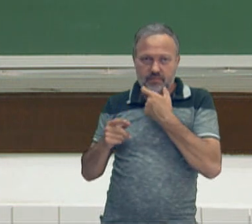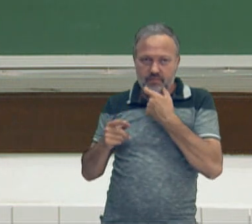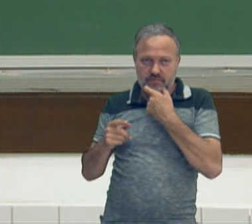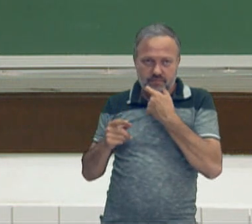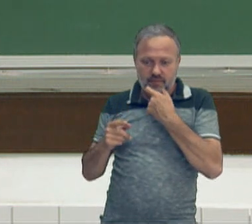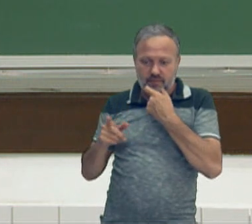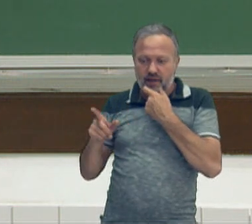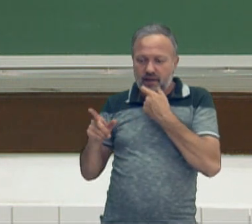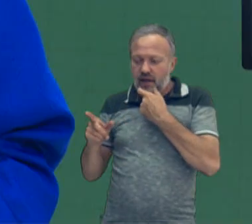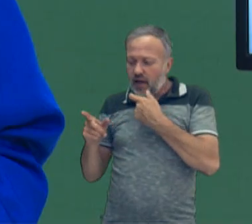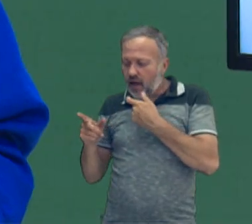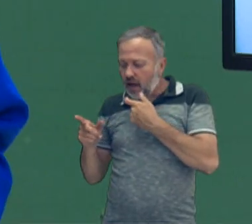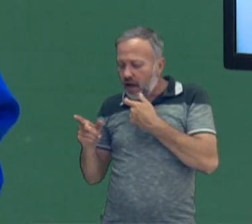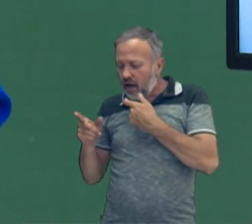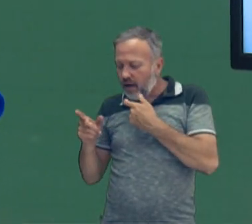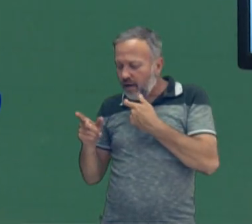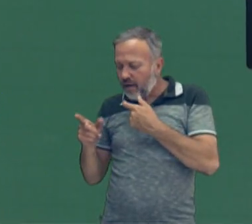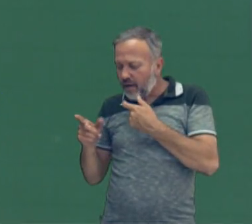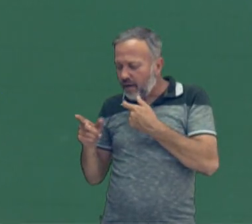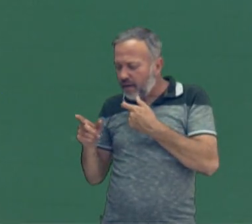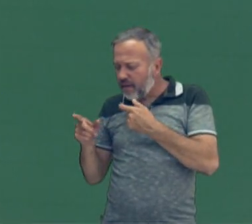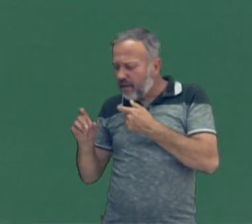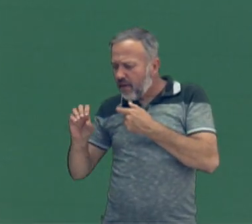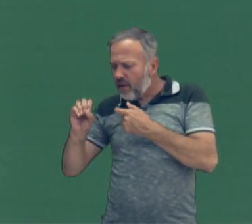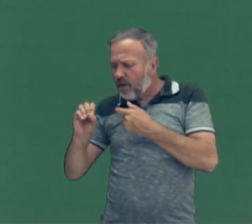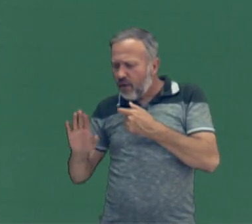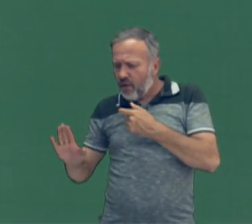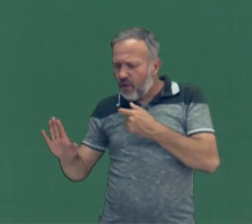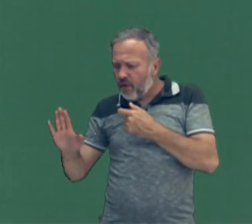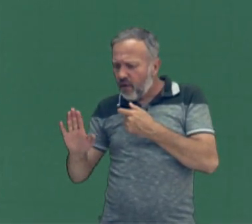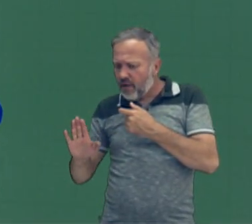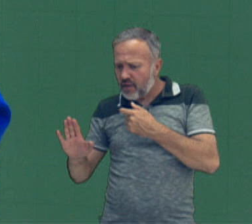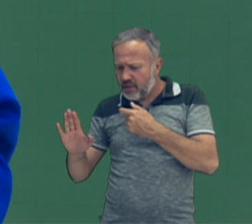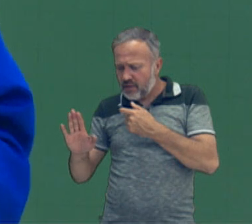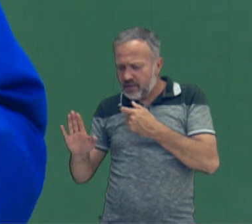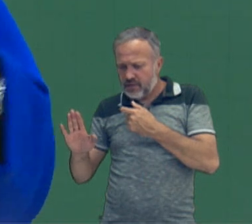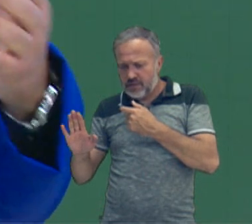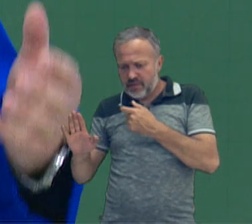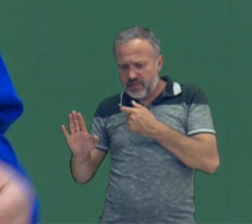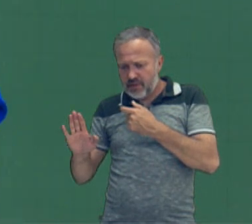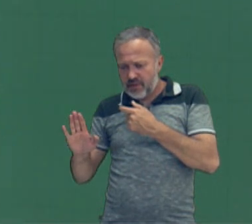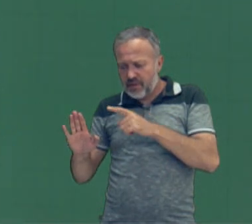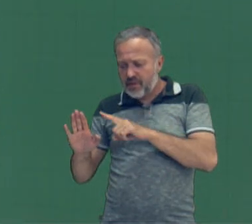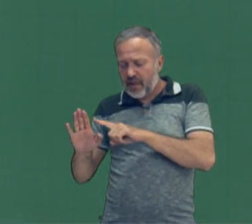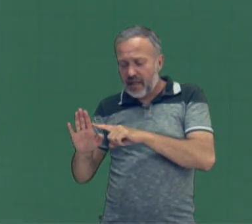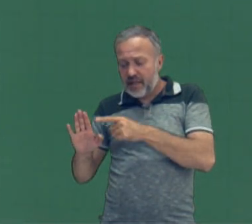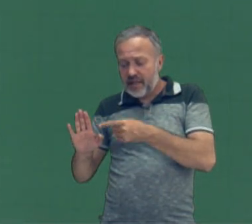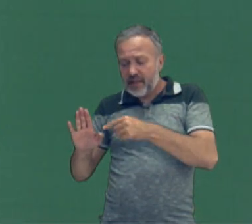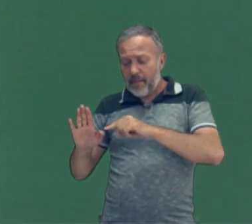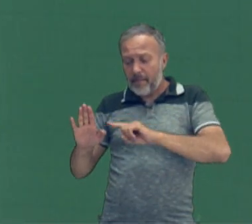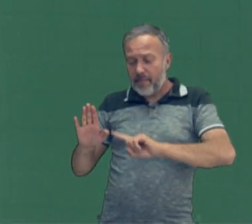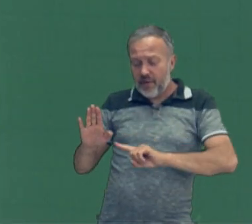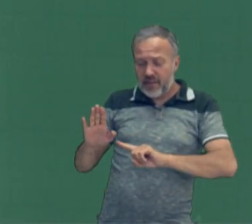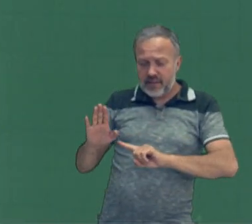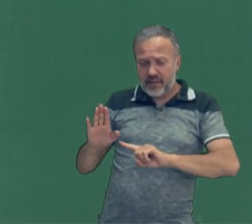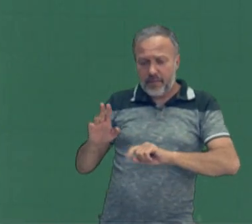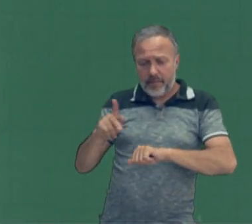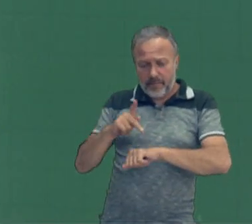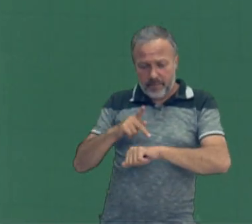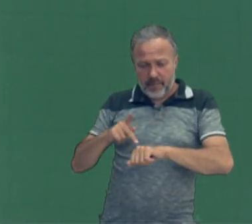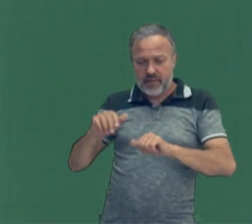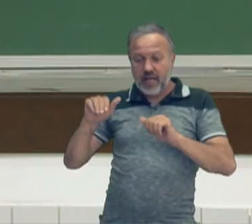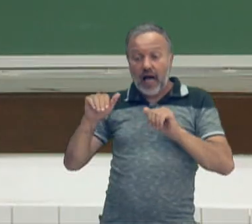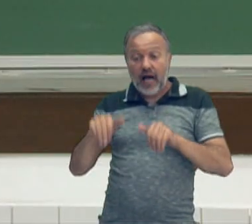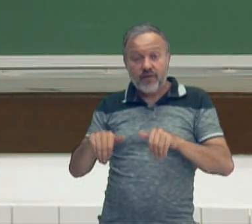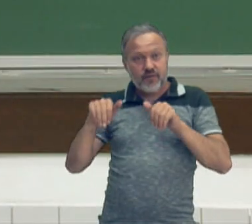assunto. E mais tarde, em especial a Austrália e Nova Zelândia, despontam aí numa economia global de país